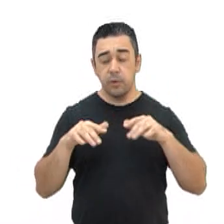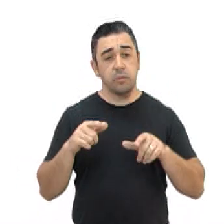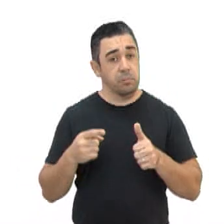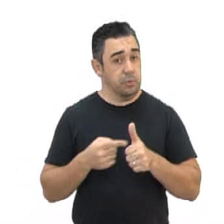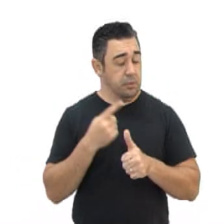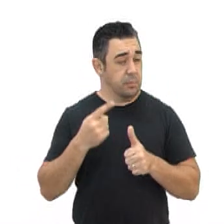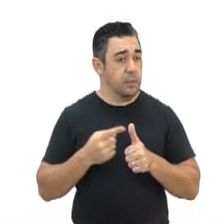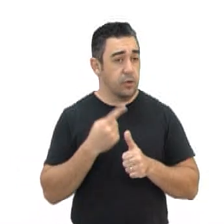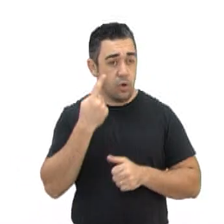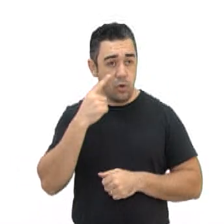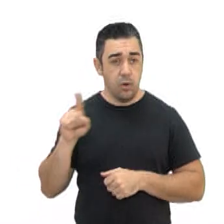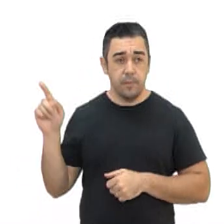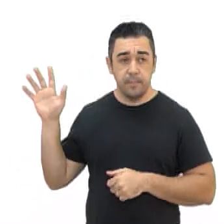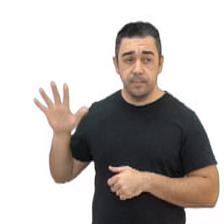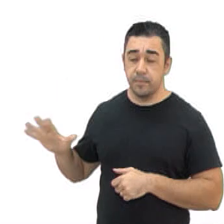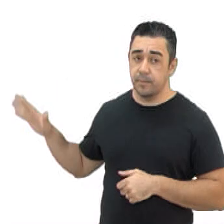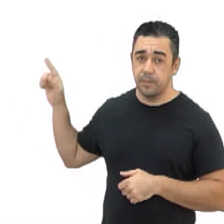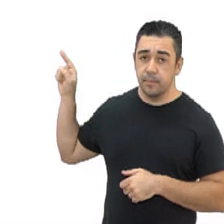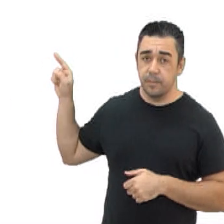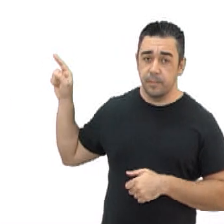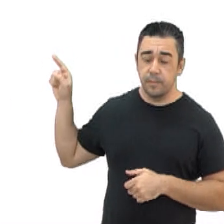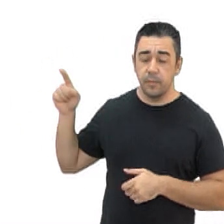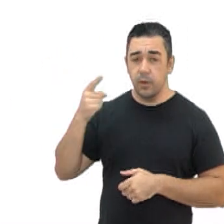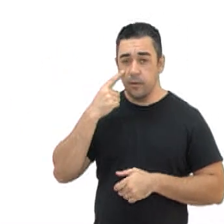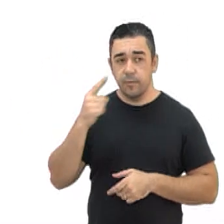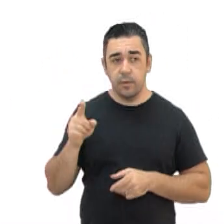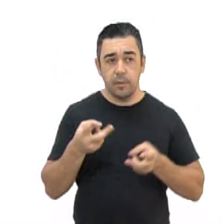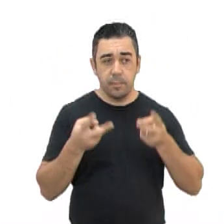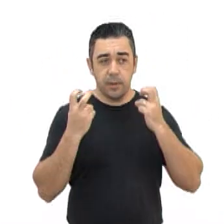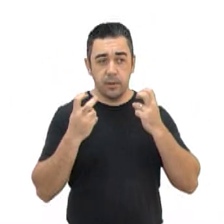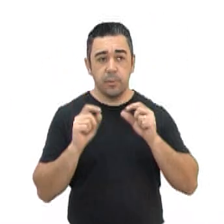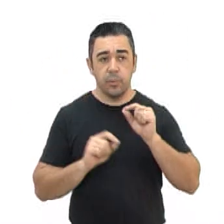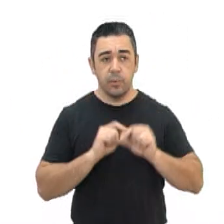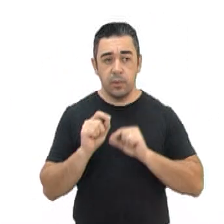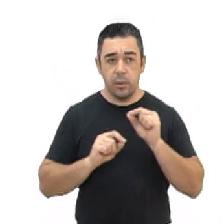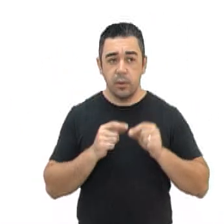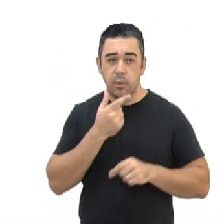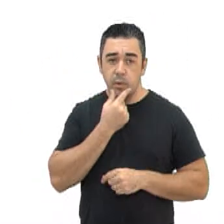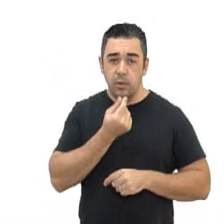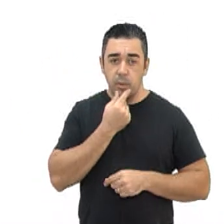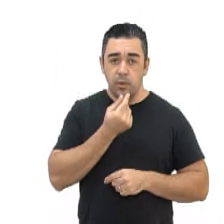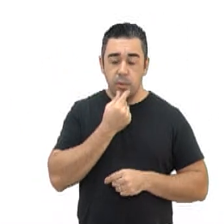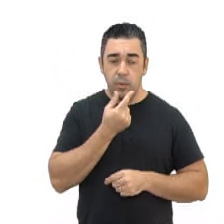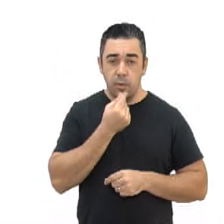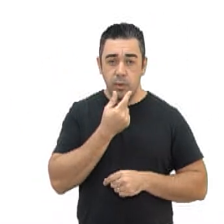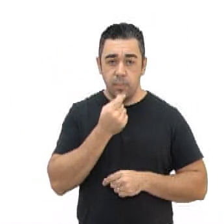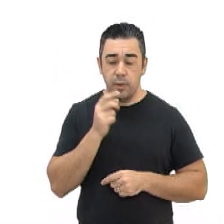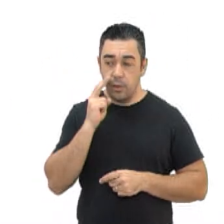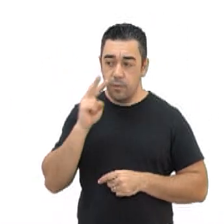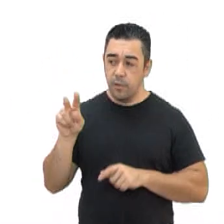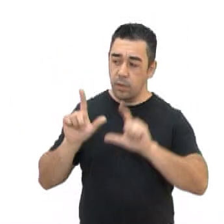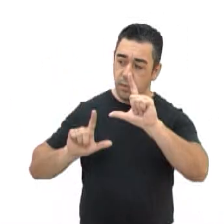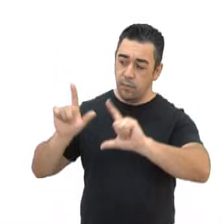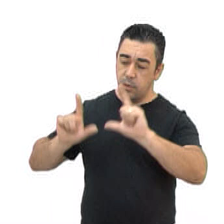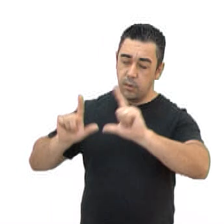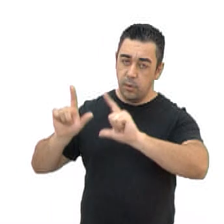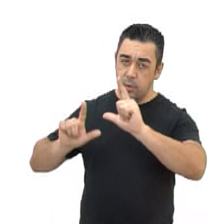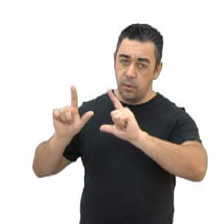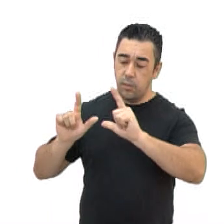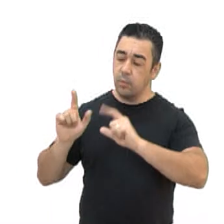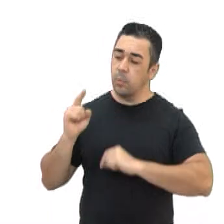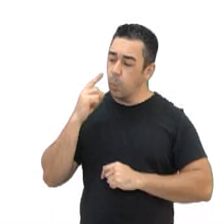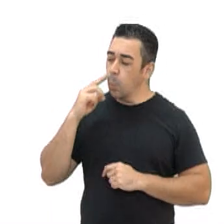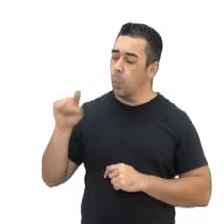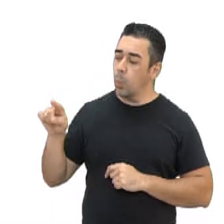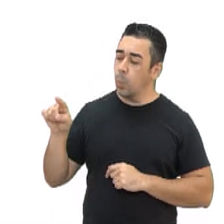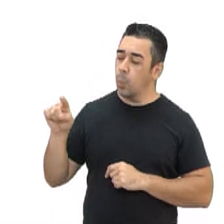momento, observando a imagem, podemos perceber que o rapaz está assistindo à televisão e, de certa